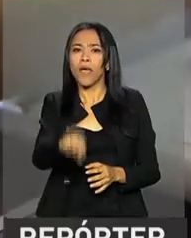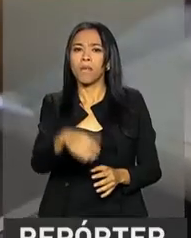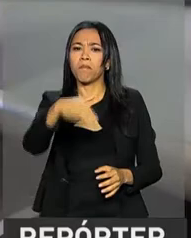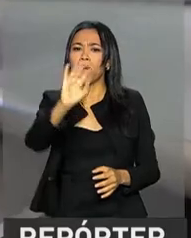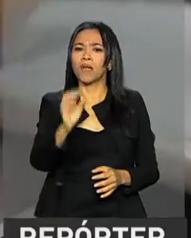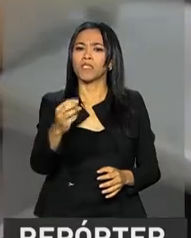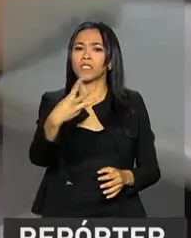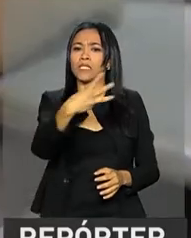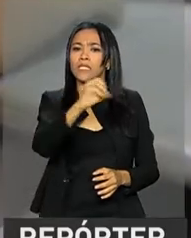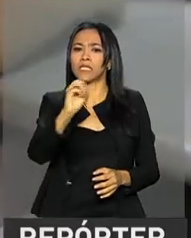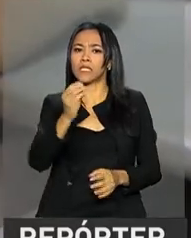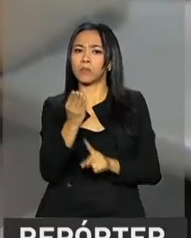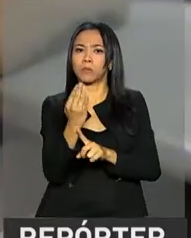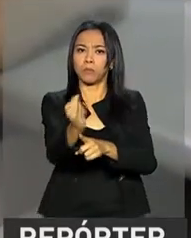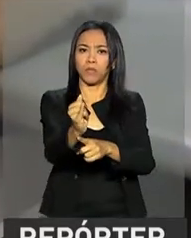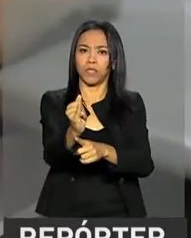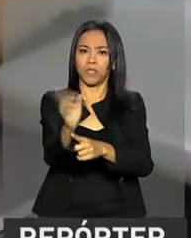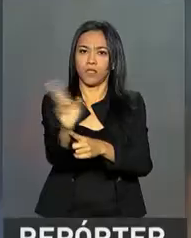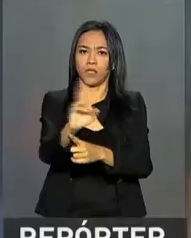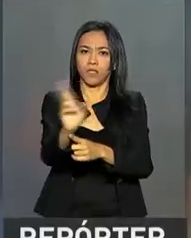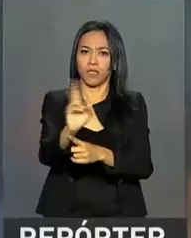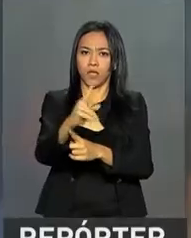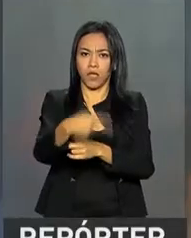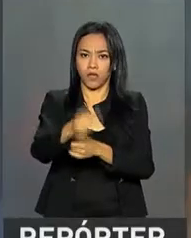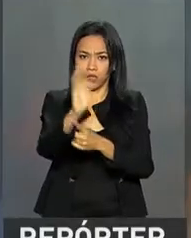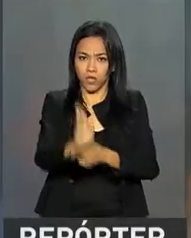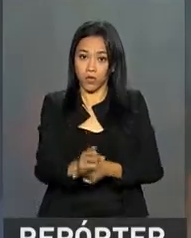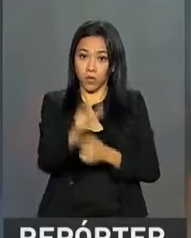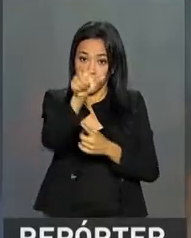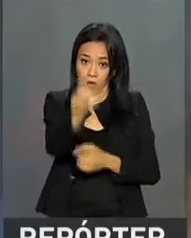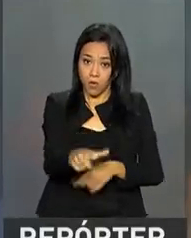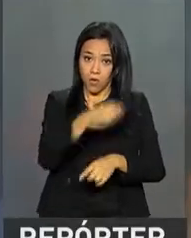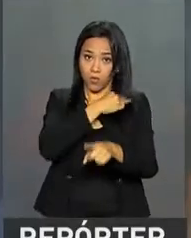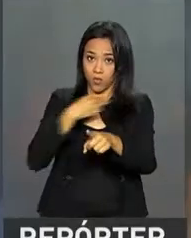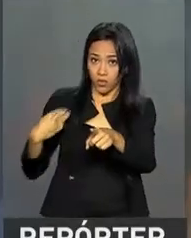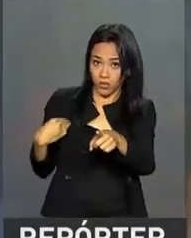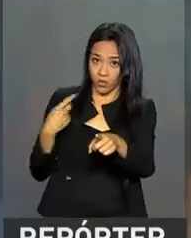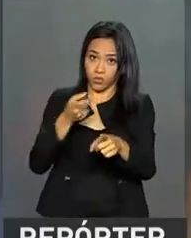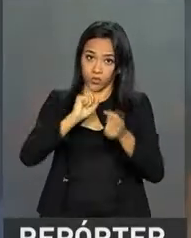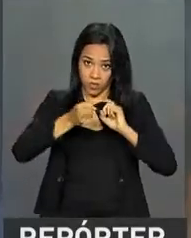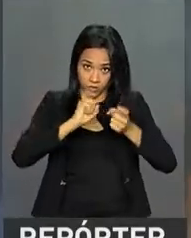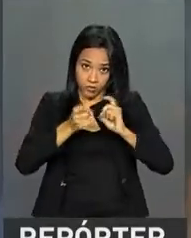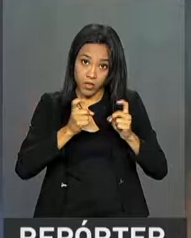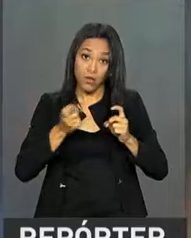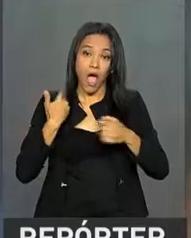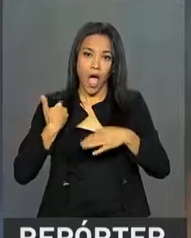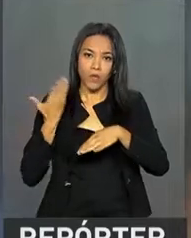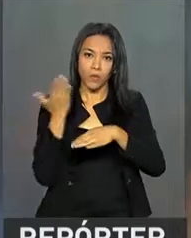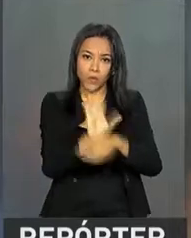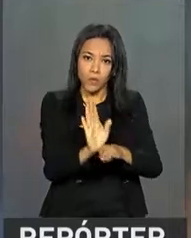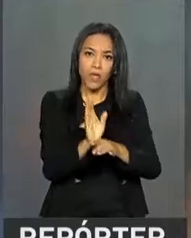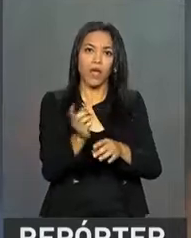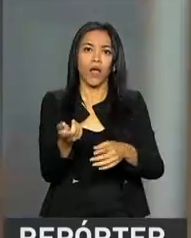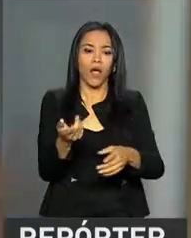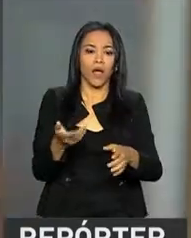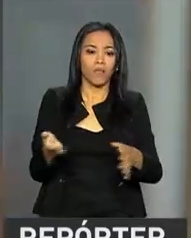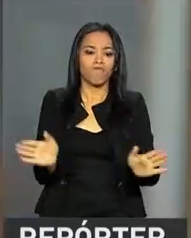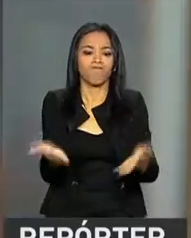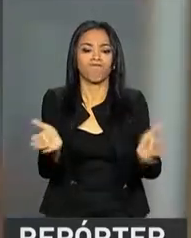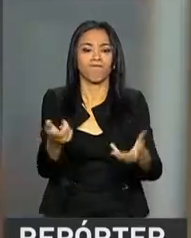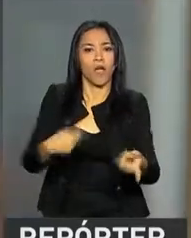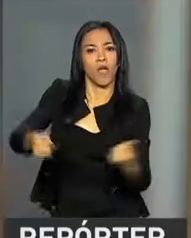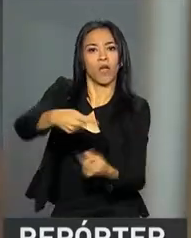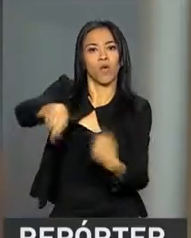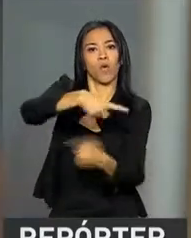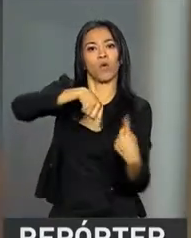300 bilhões de reais no país para o ministro do planejamento e além de ajudar a movimentar a economia a redução